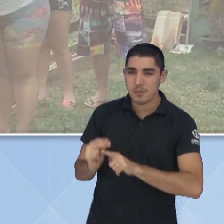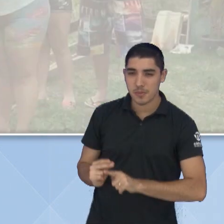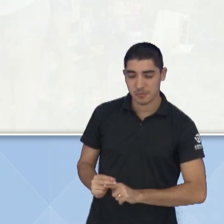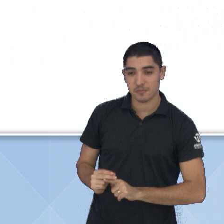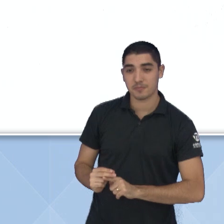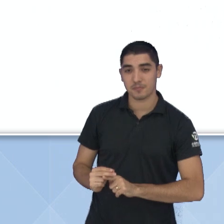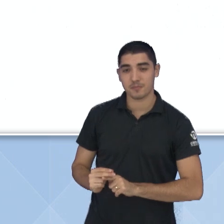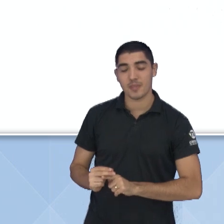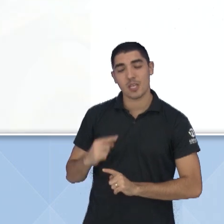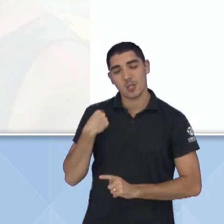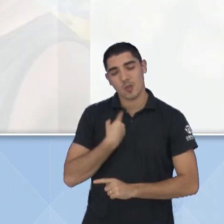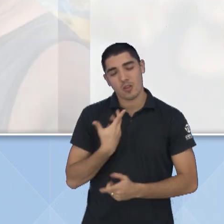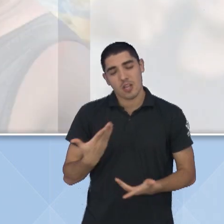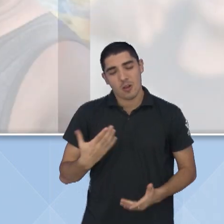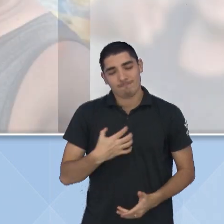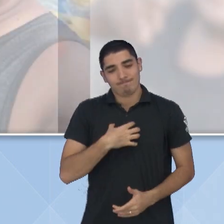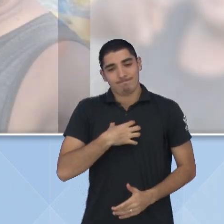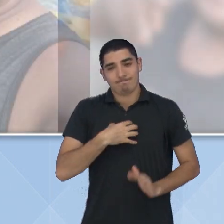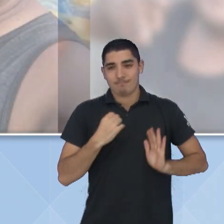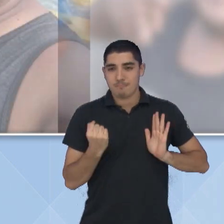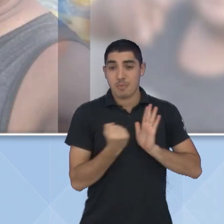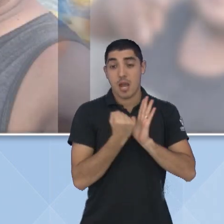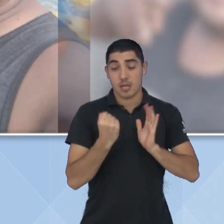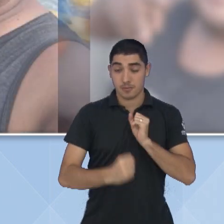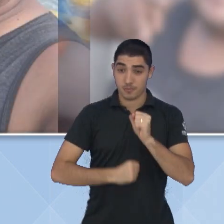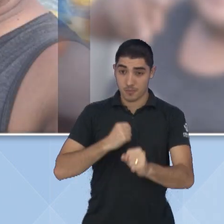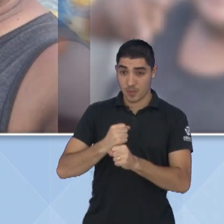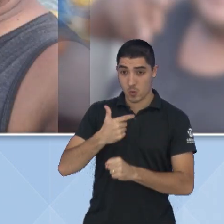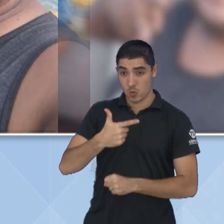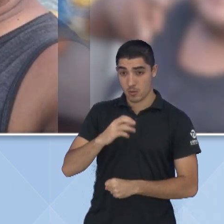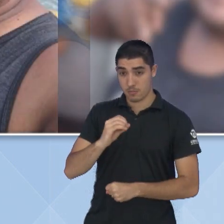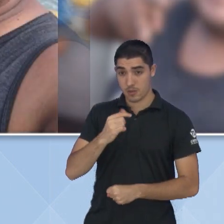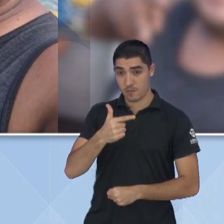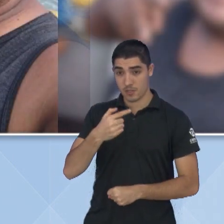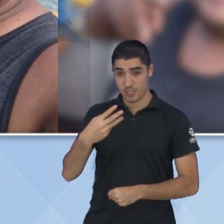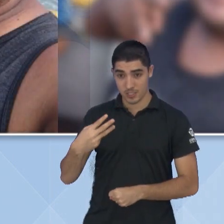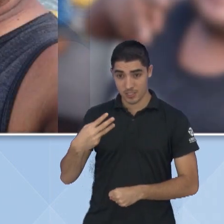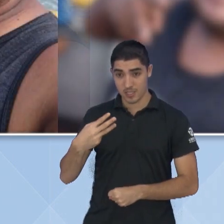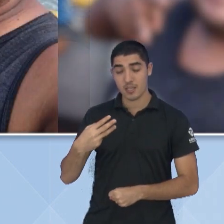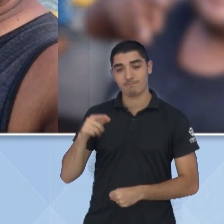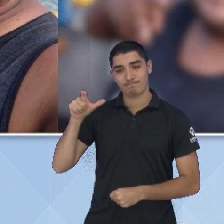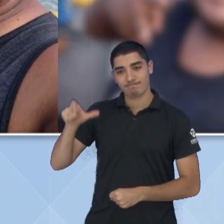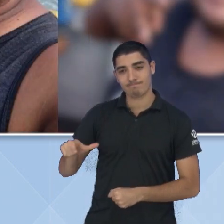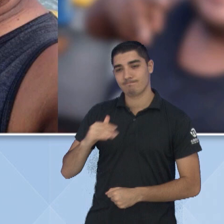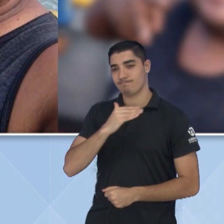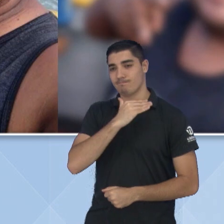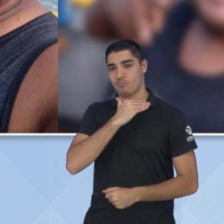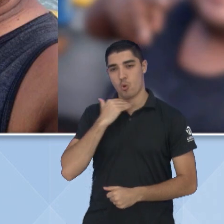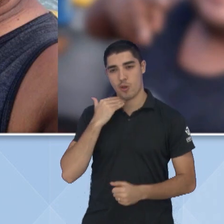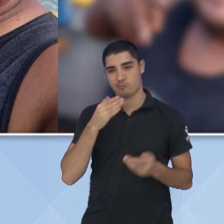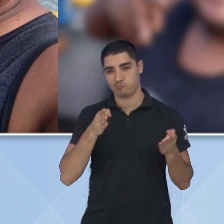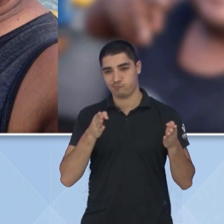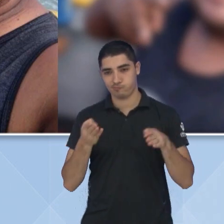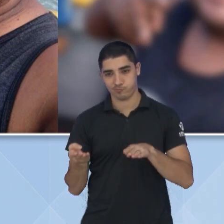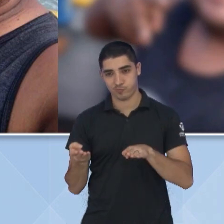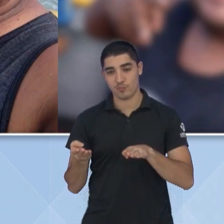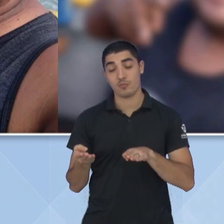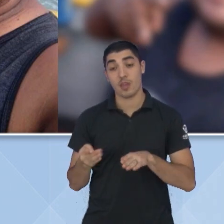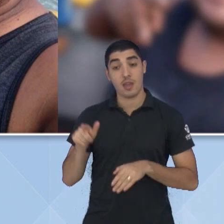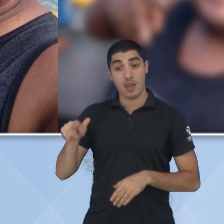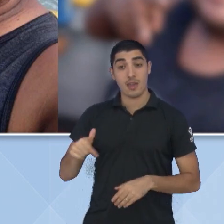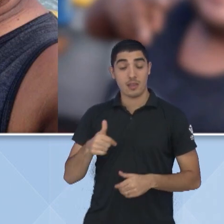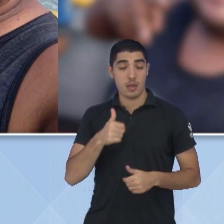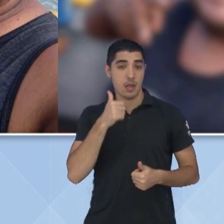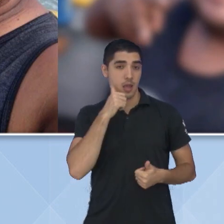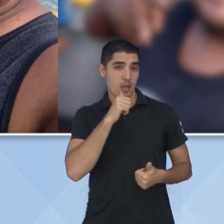nossos corações. Em 2023, Ricardo partiu, deixando para trás sua amada